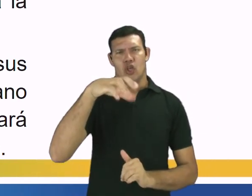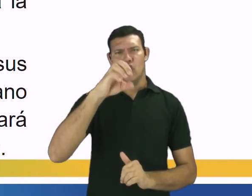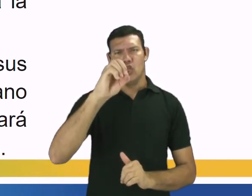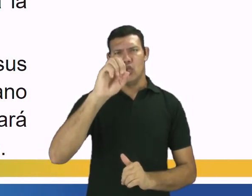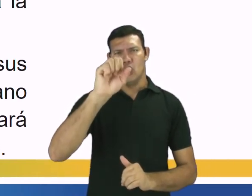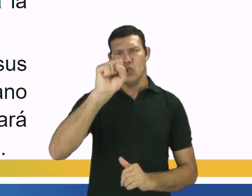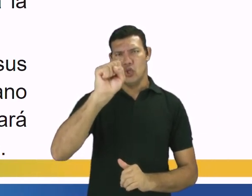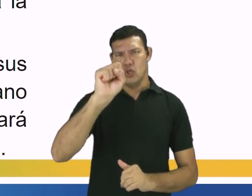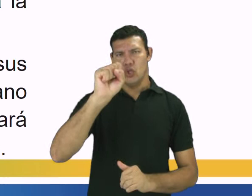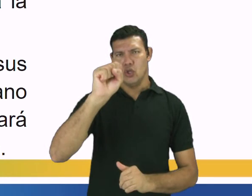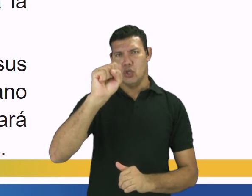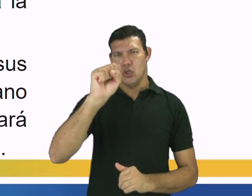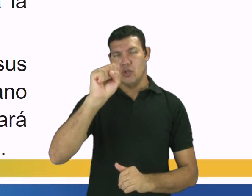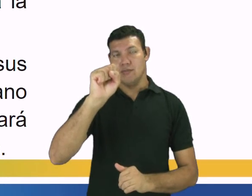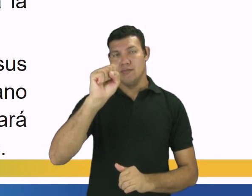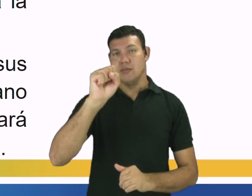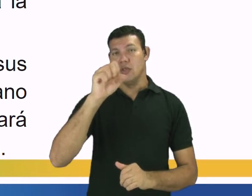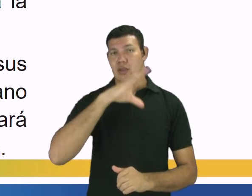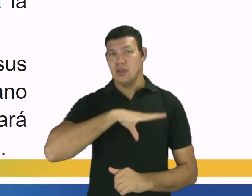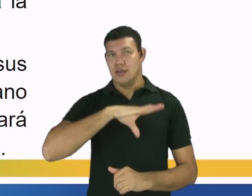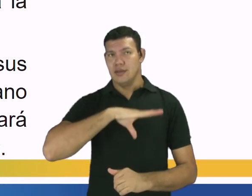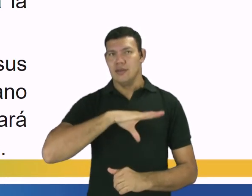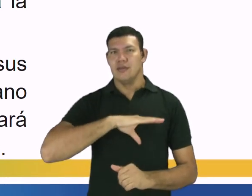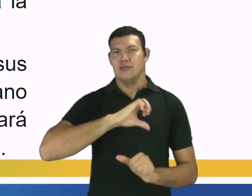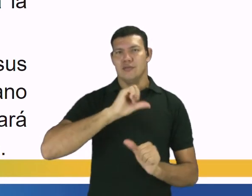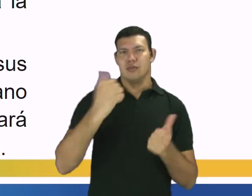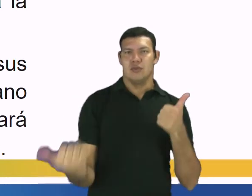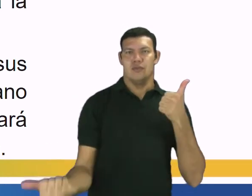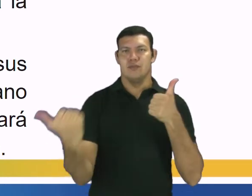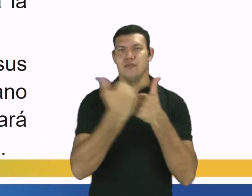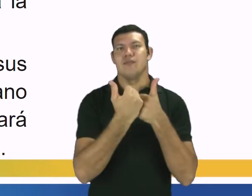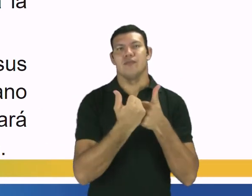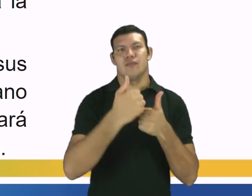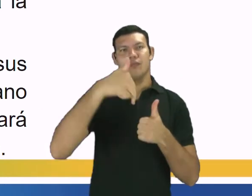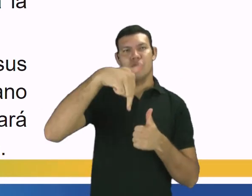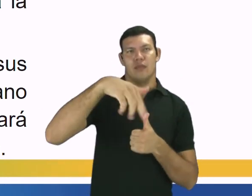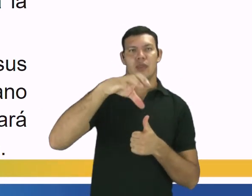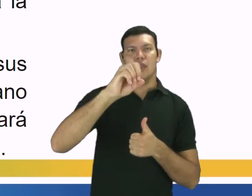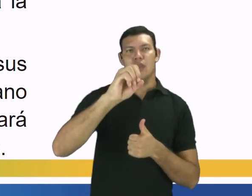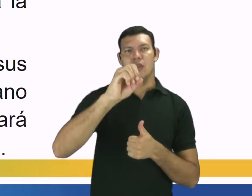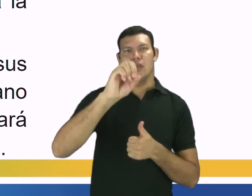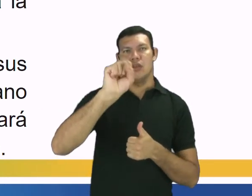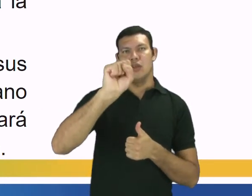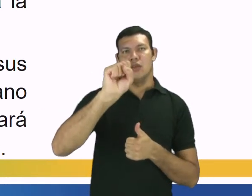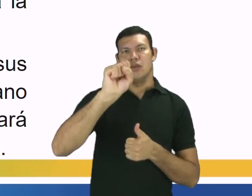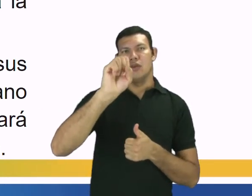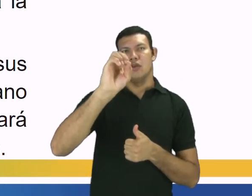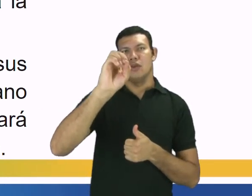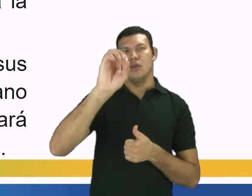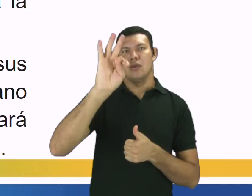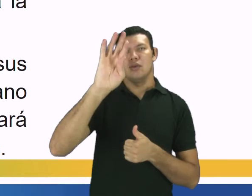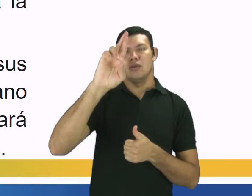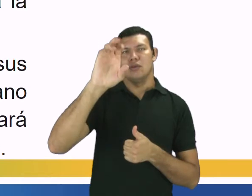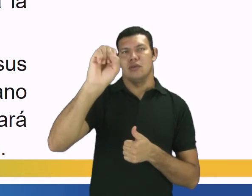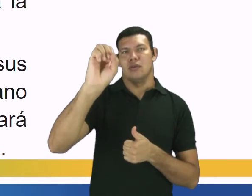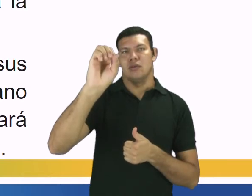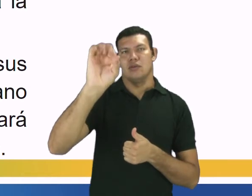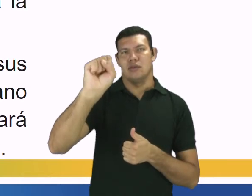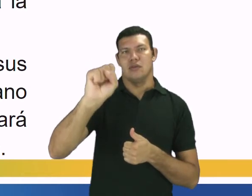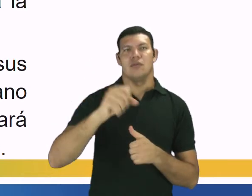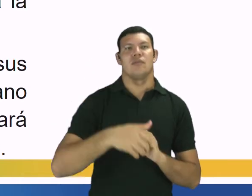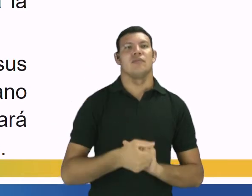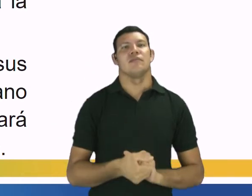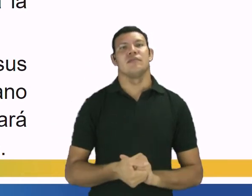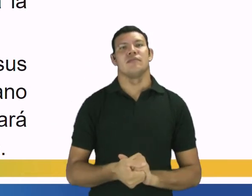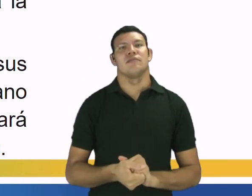português, vamos só substituir para o espanhol. Vive con nosotros. Pero comprará una casa para vivir con su namorada el próximo